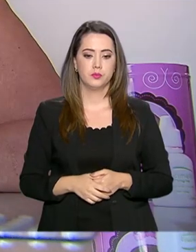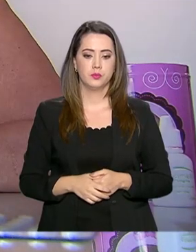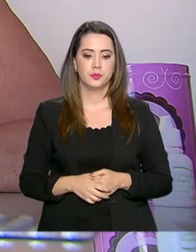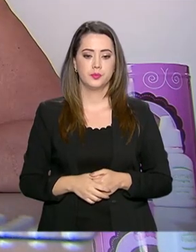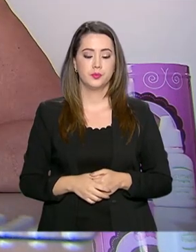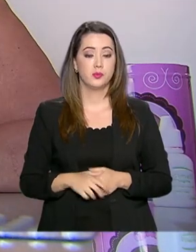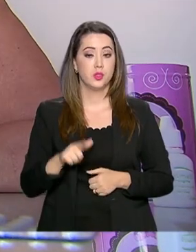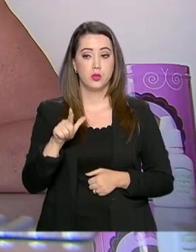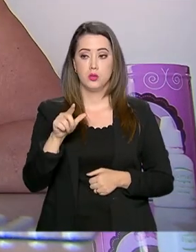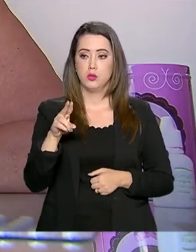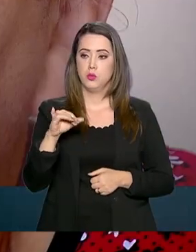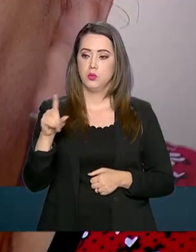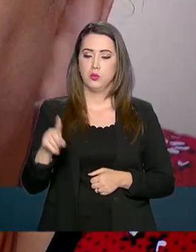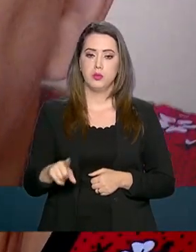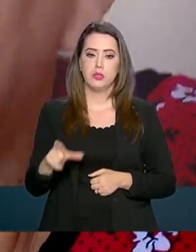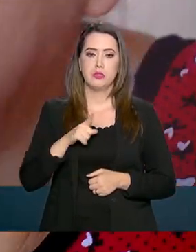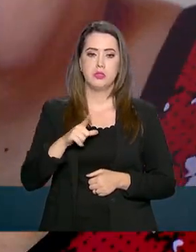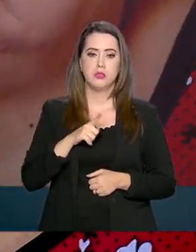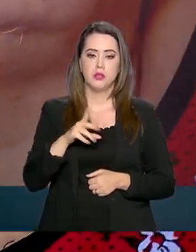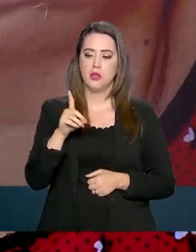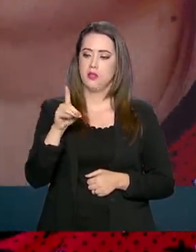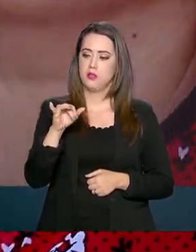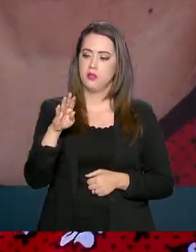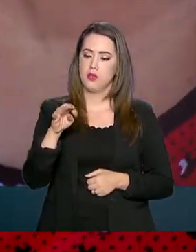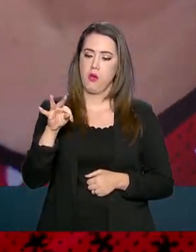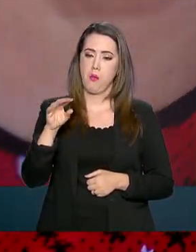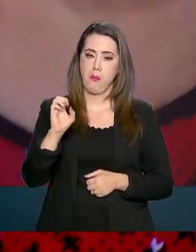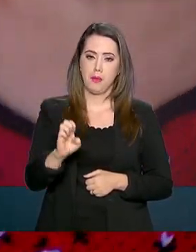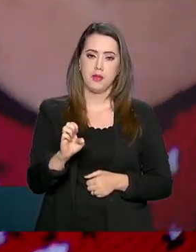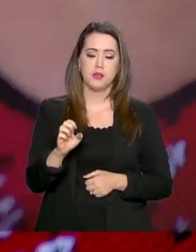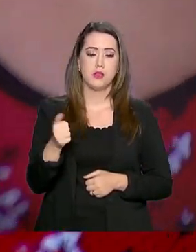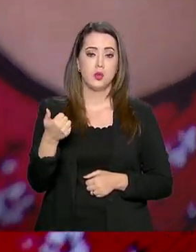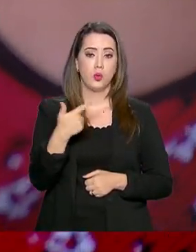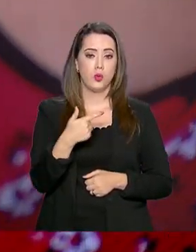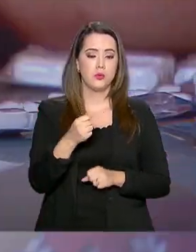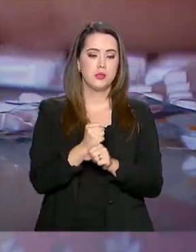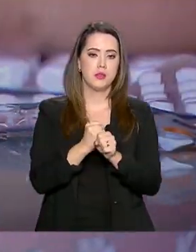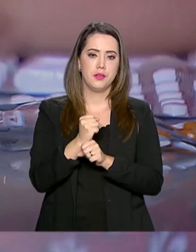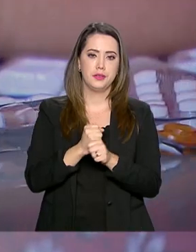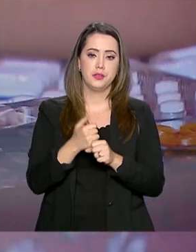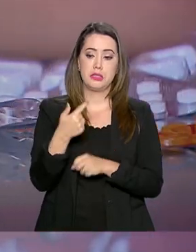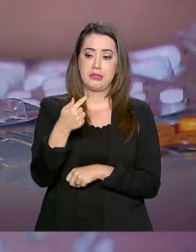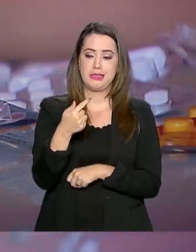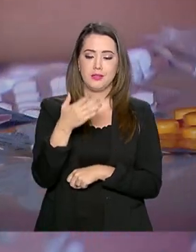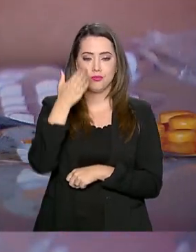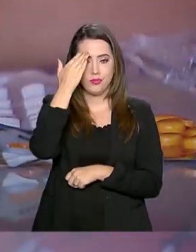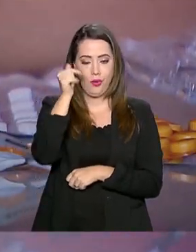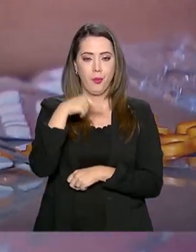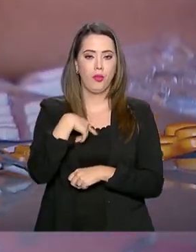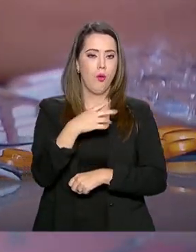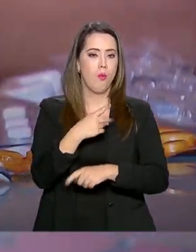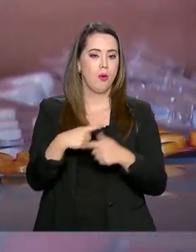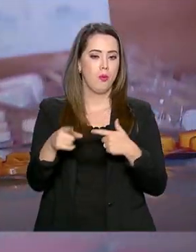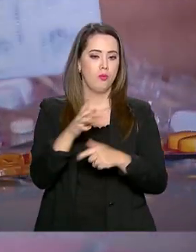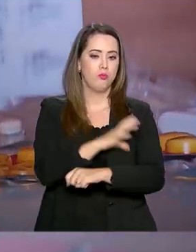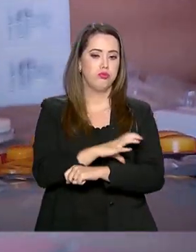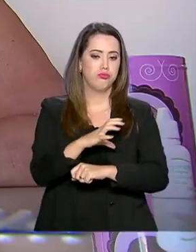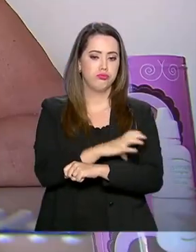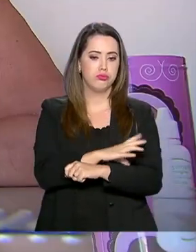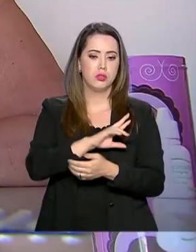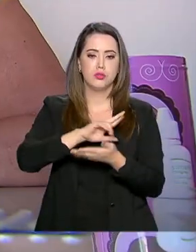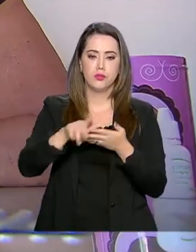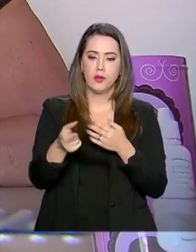Dona Luísa tem diabetes há 12 anos e, às sete, descobriu que é hipertensa. Por isso, toma muitos